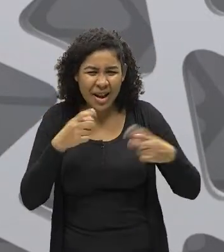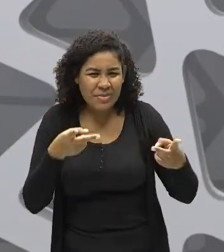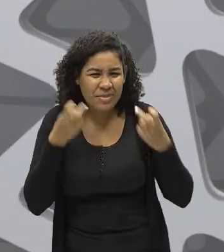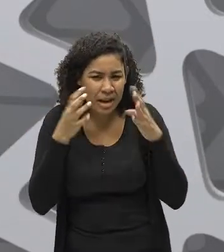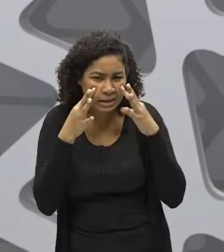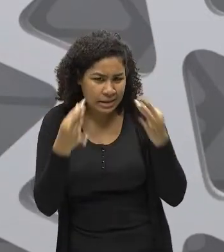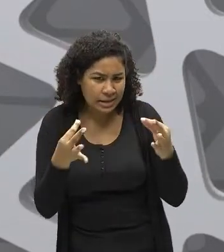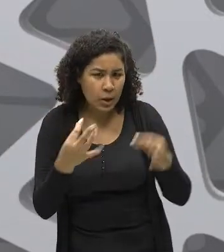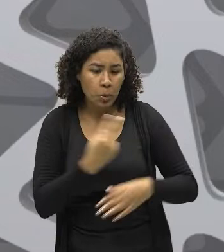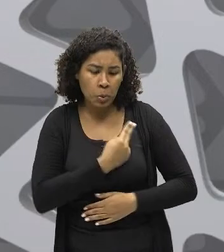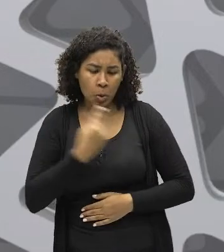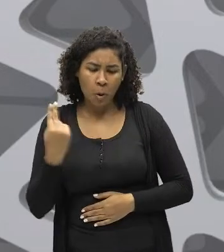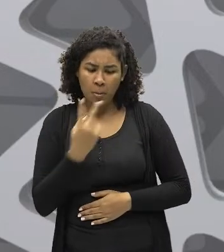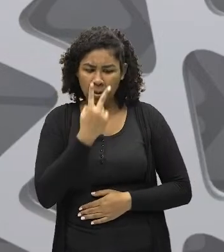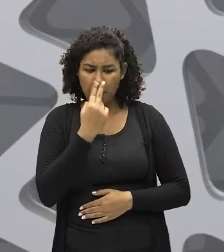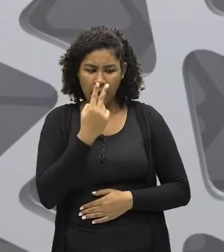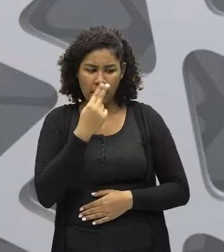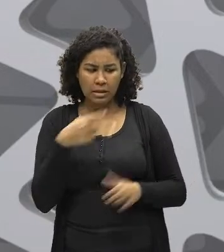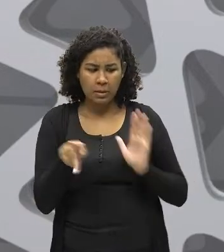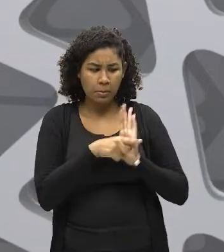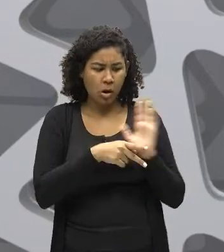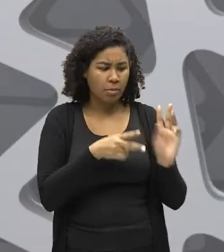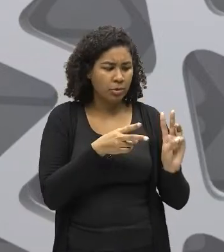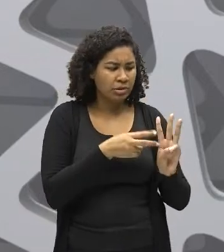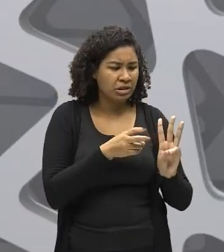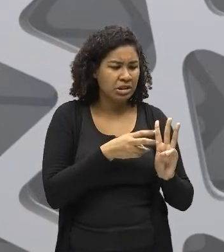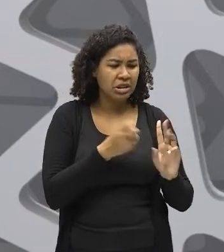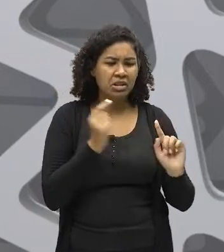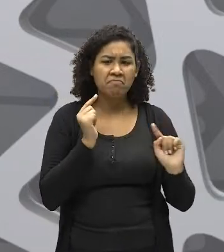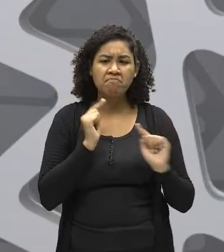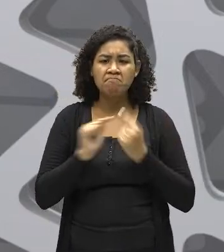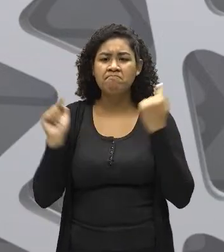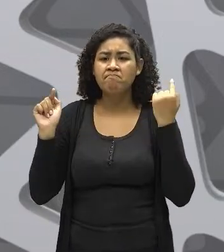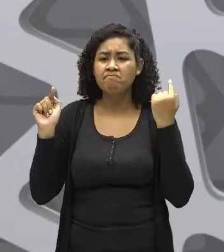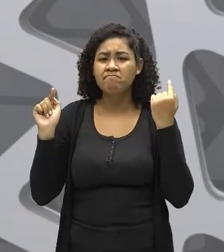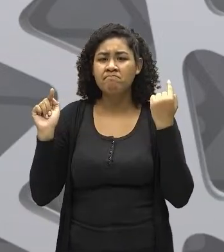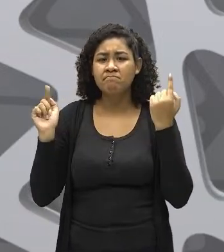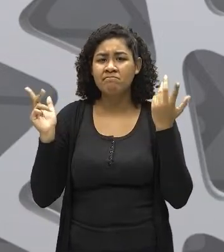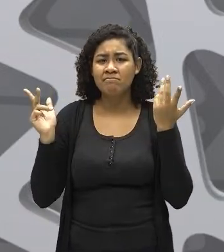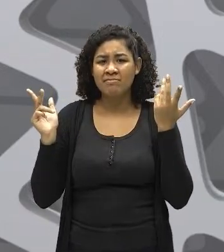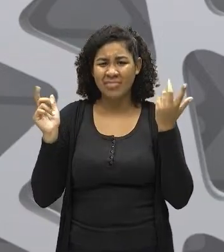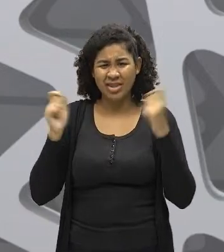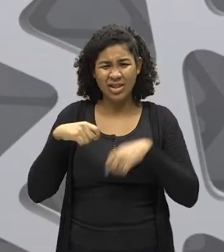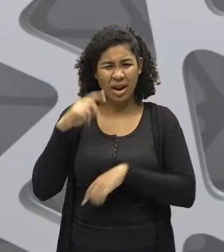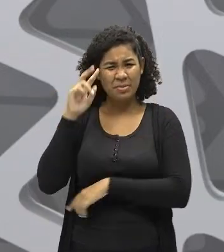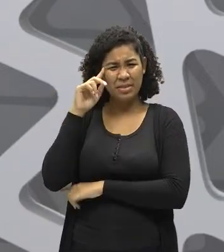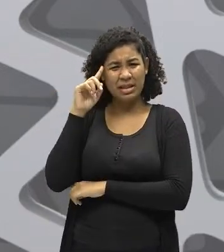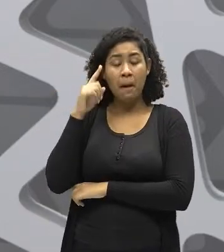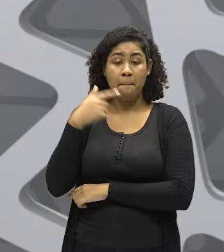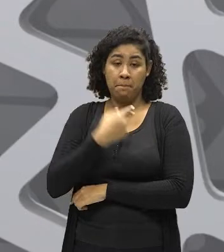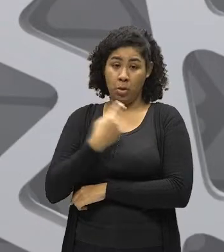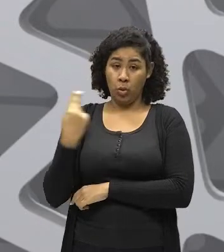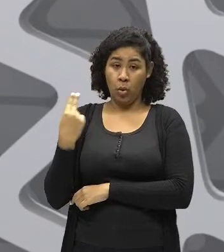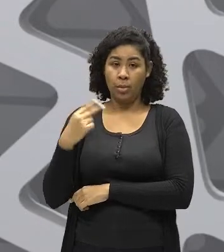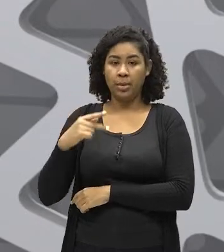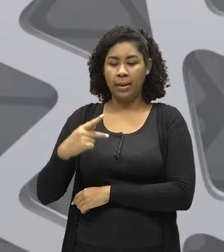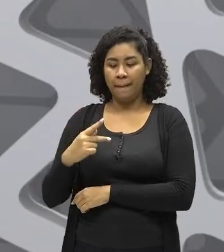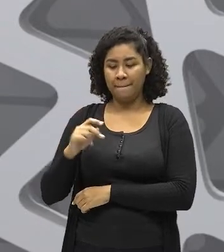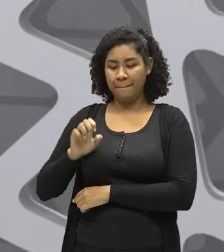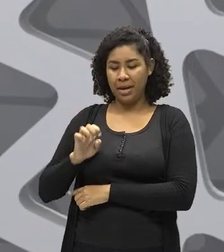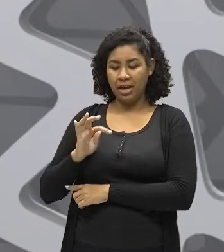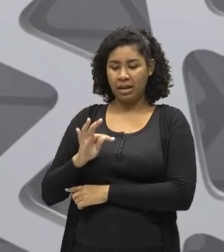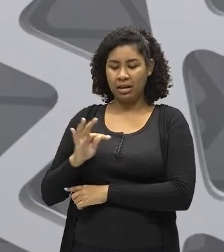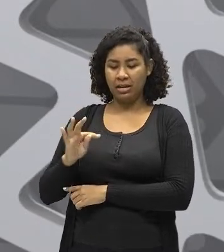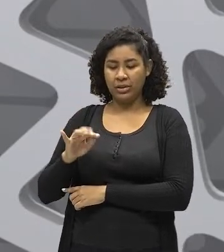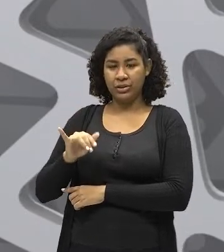são indígenas? Já pararam para pensar nisso? Por exemplo, meu nome é Pet Ribeiro, como aparece lá na